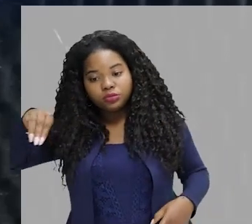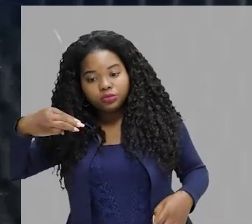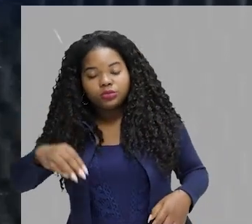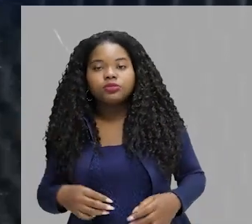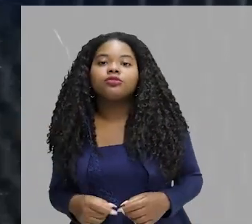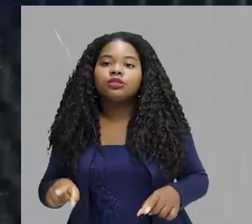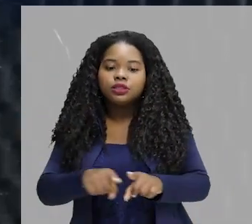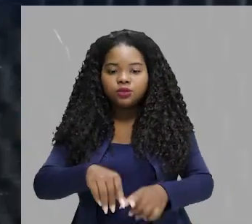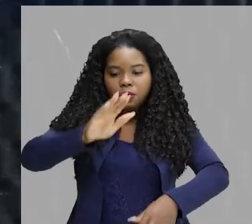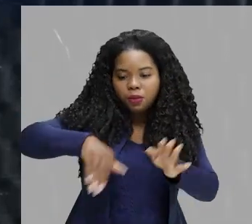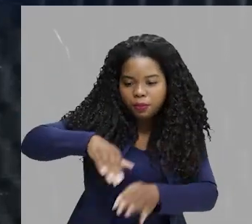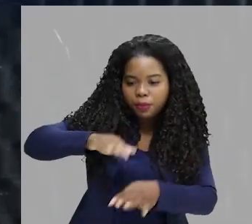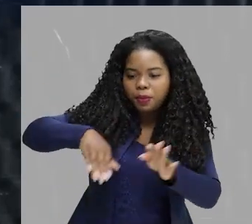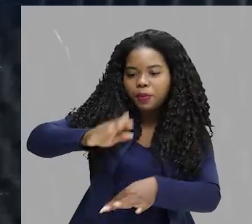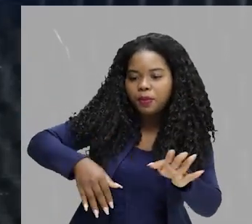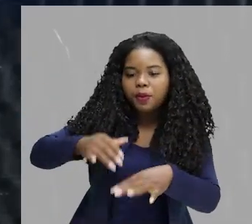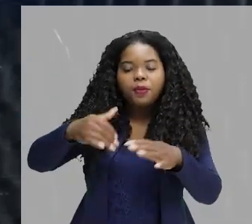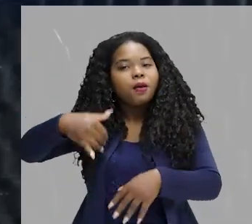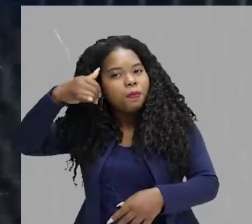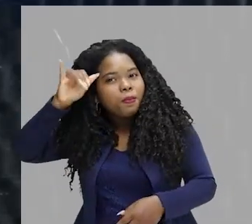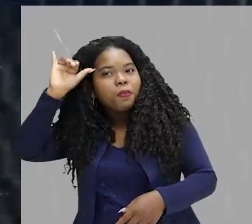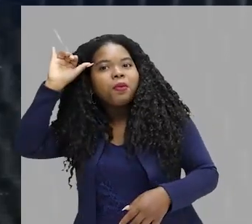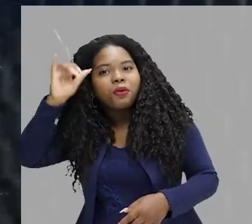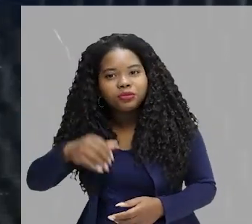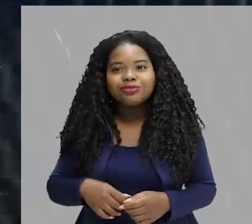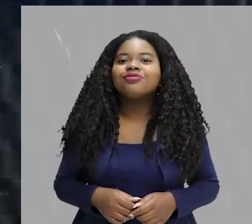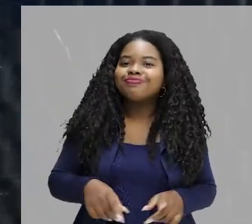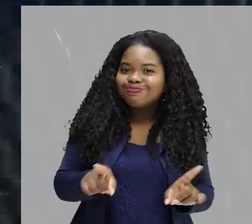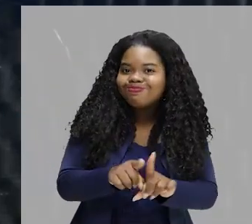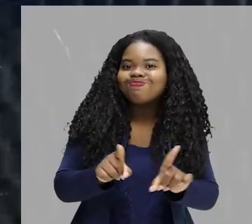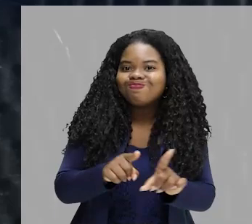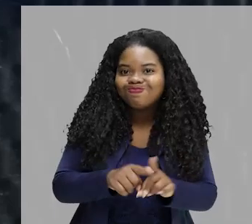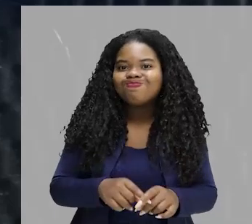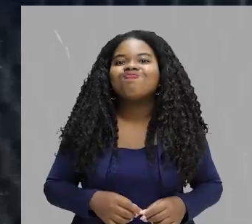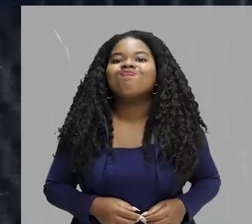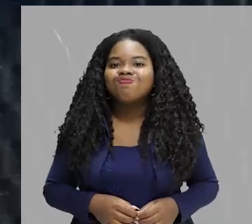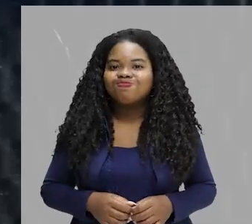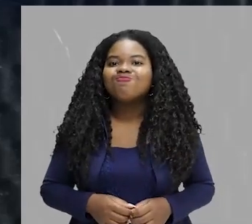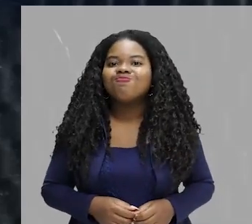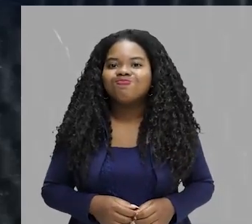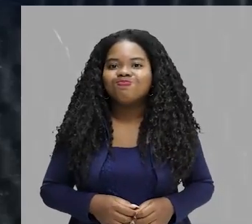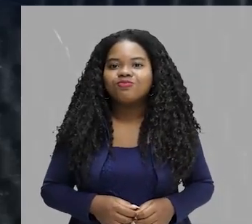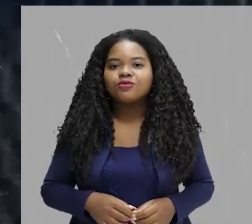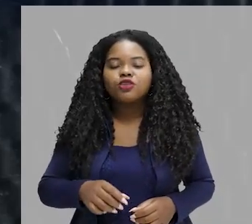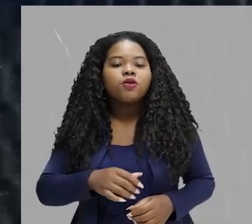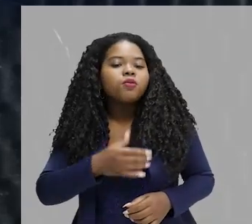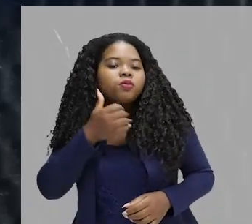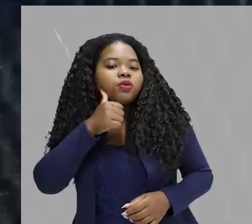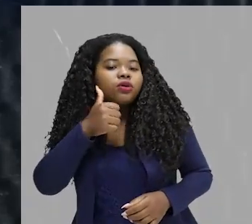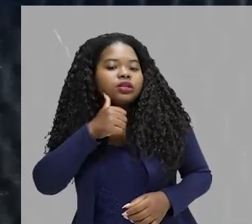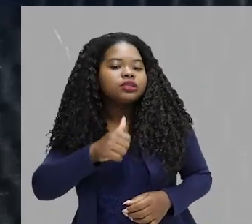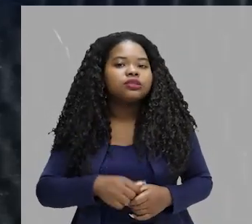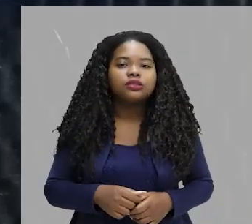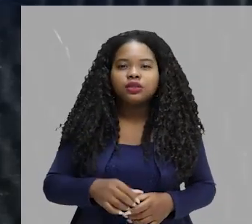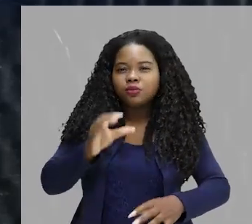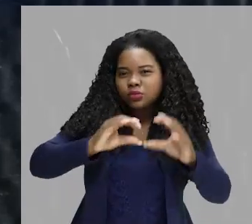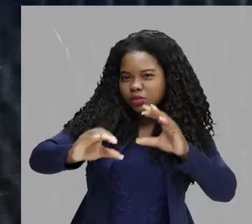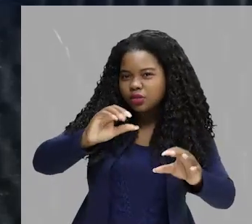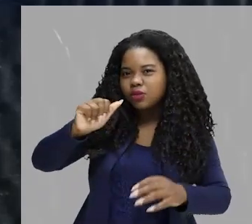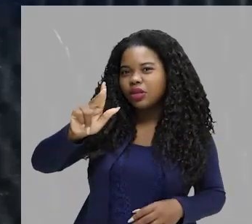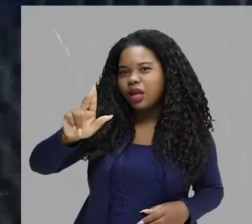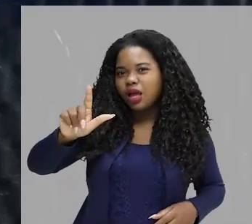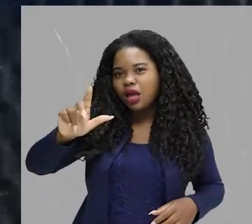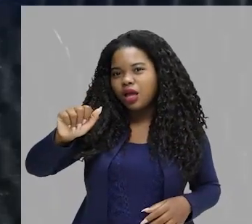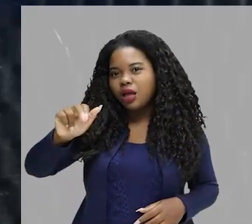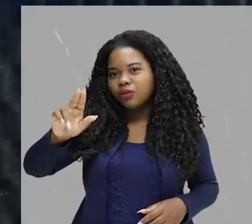das toadas de Bumba Meu Boi, dos compositores de música popular maranhense, como Zé Cabaleiro, Alcione. Tudo isso integra essa ideia